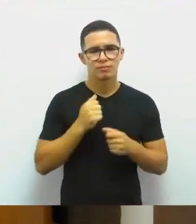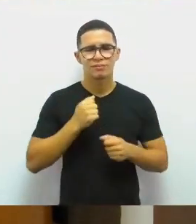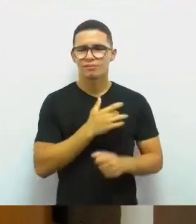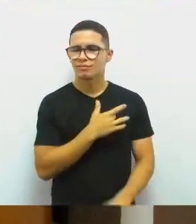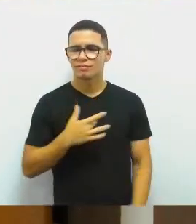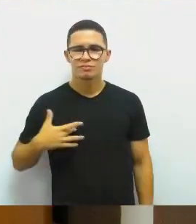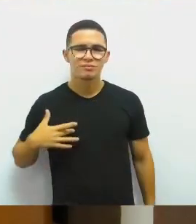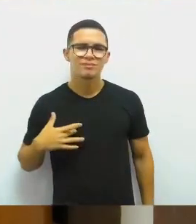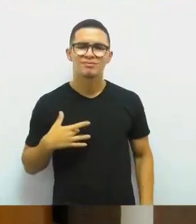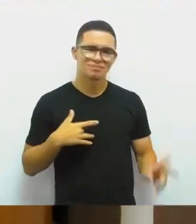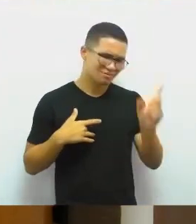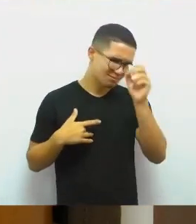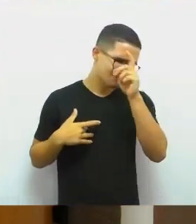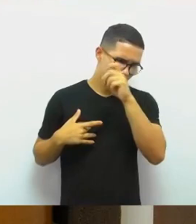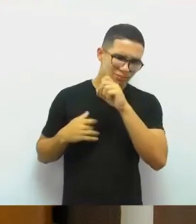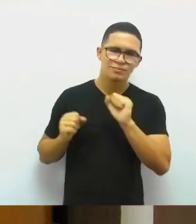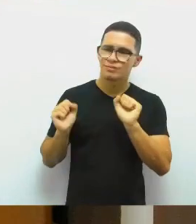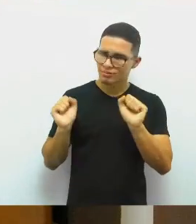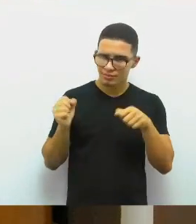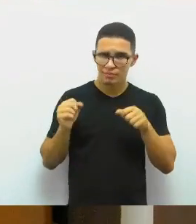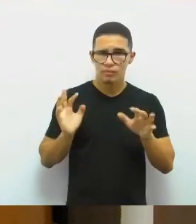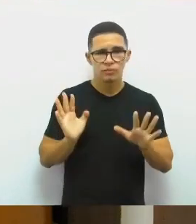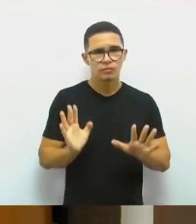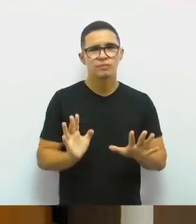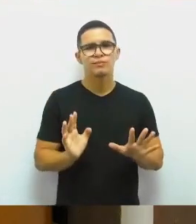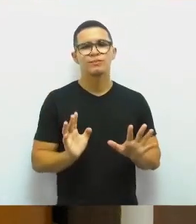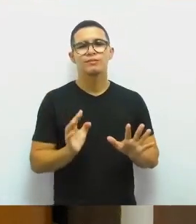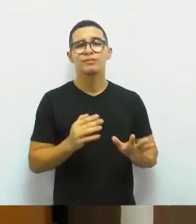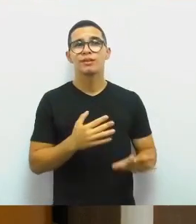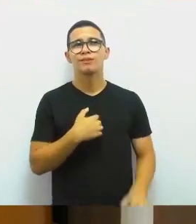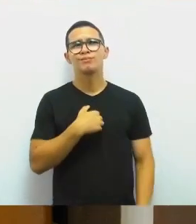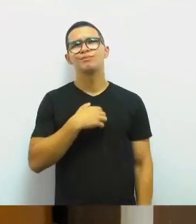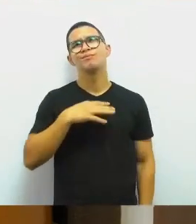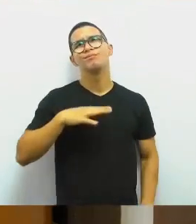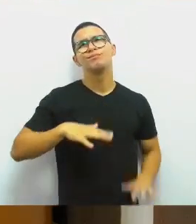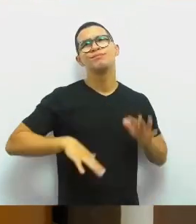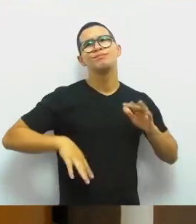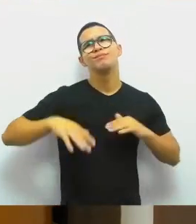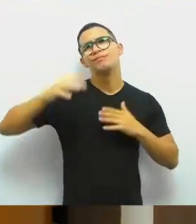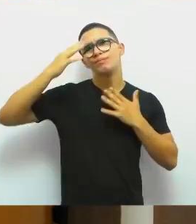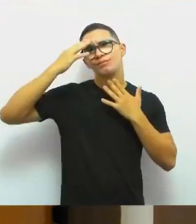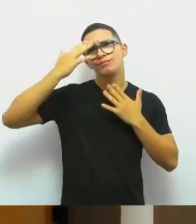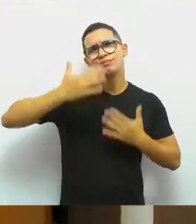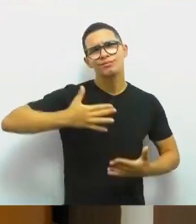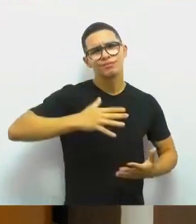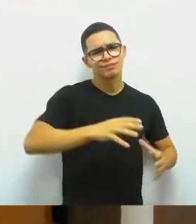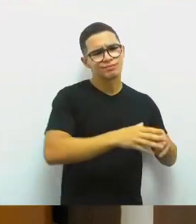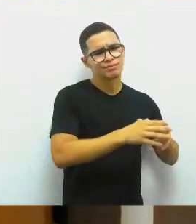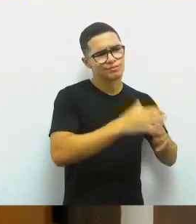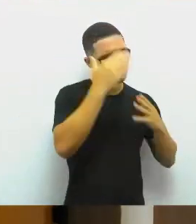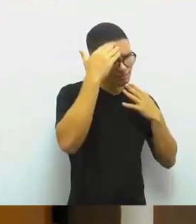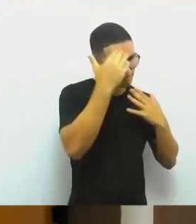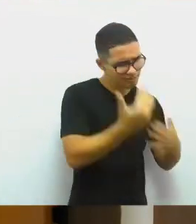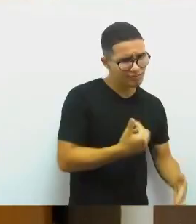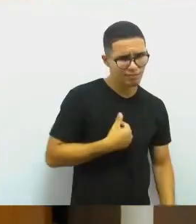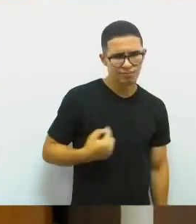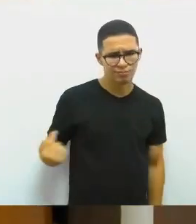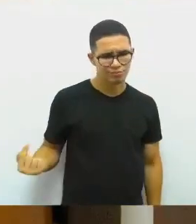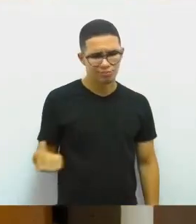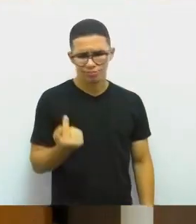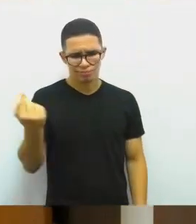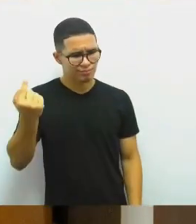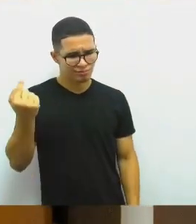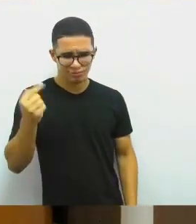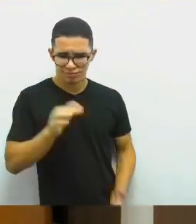saúde, como alguns falam, não está bem. E eu, assim, sou muito grata à minha equipe, porque sozinha nós não